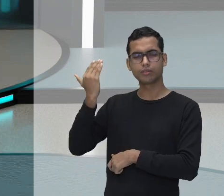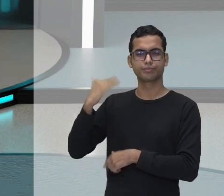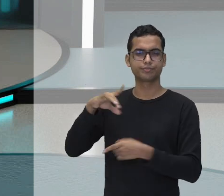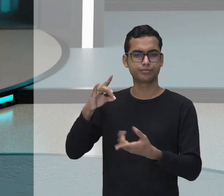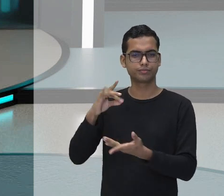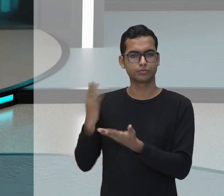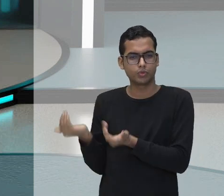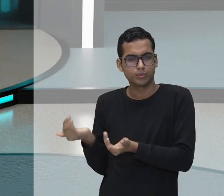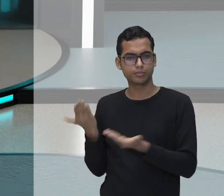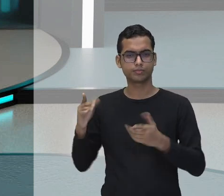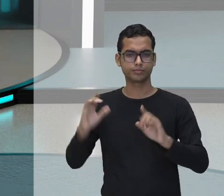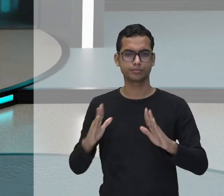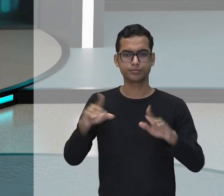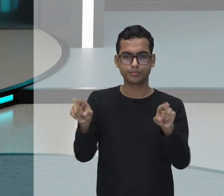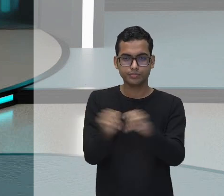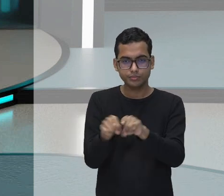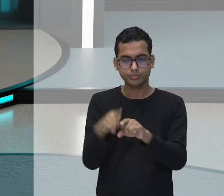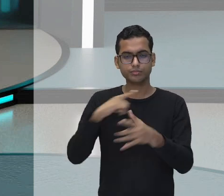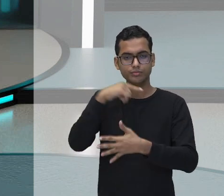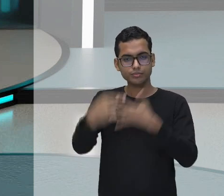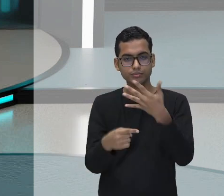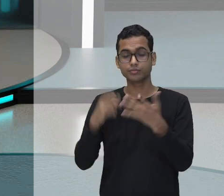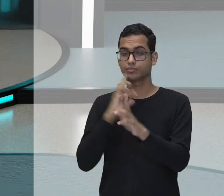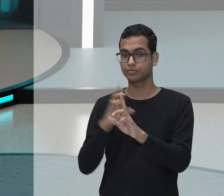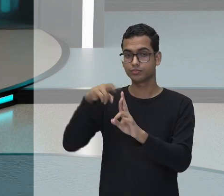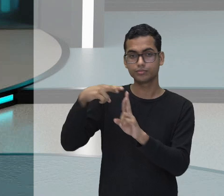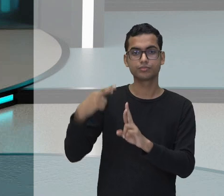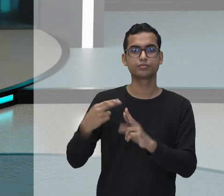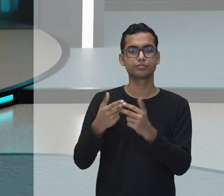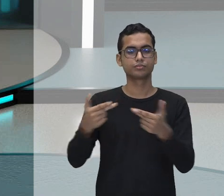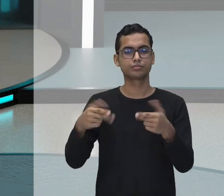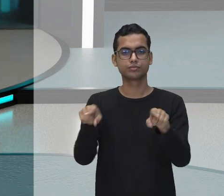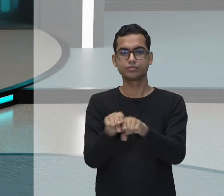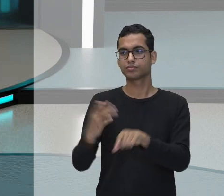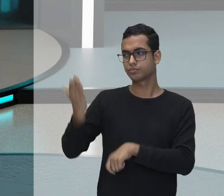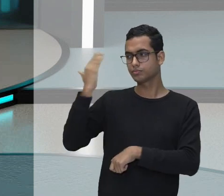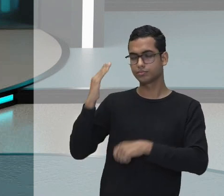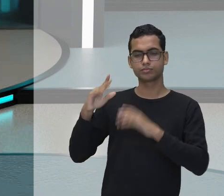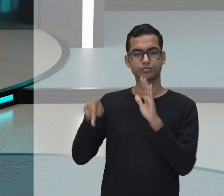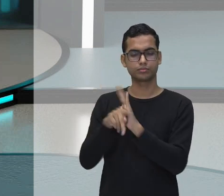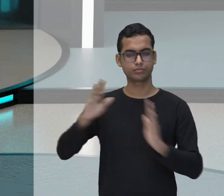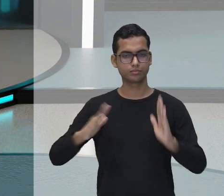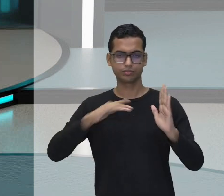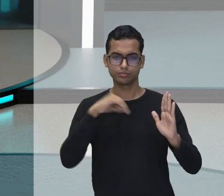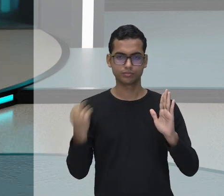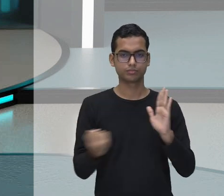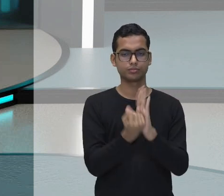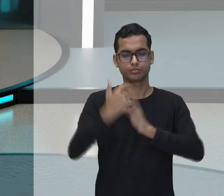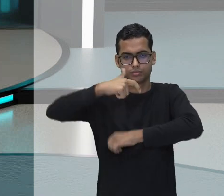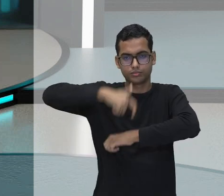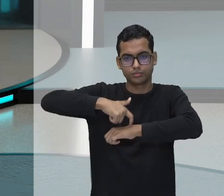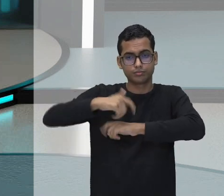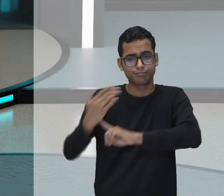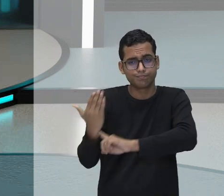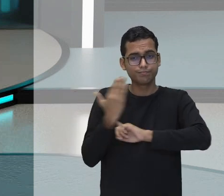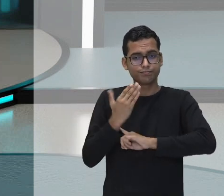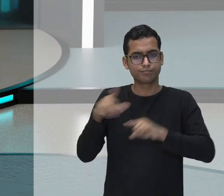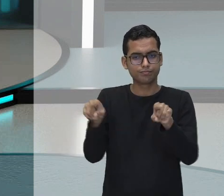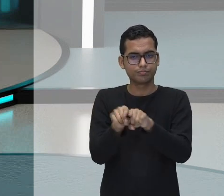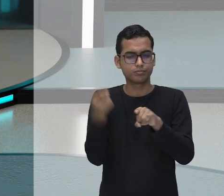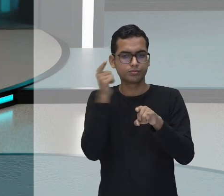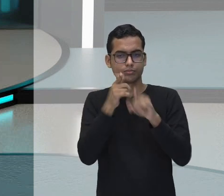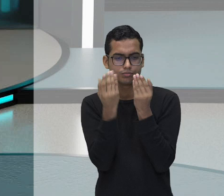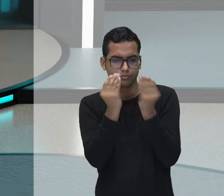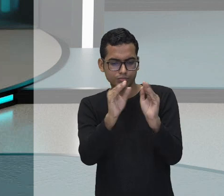20 anos, referindo-se a alguma coisa do passado. Esses aqui são marcadores temporais que nos ajudam, né, a marcar